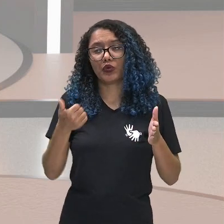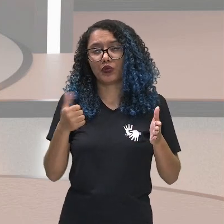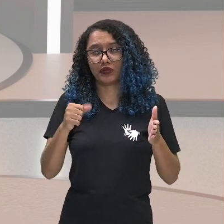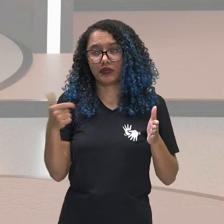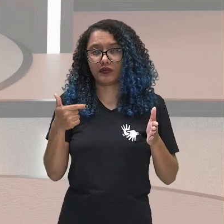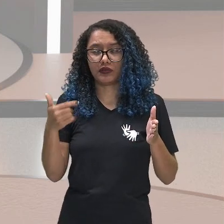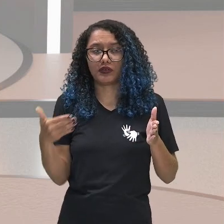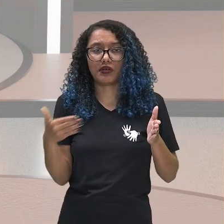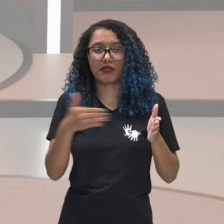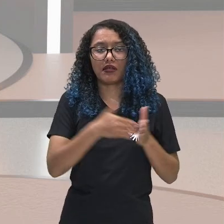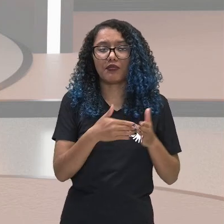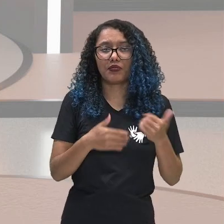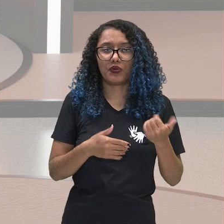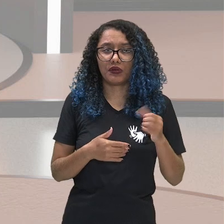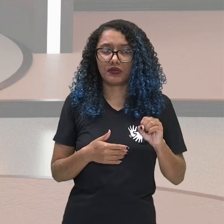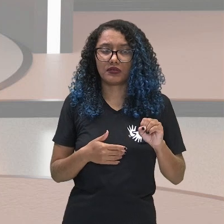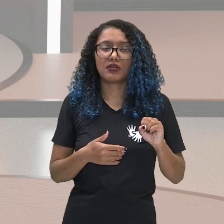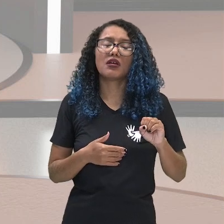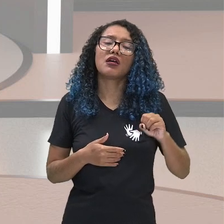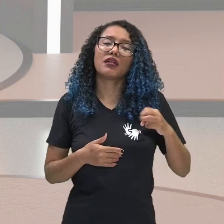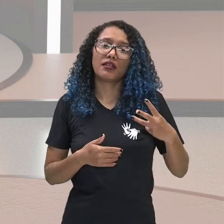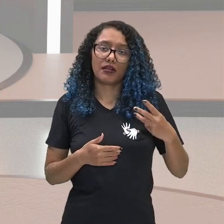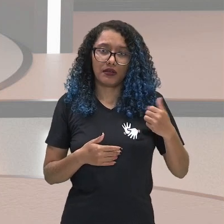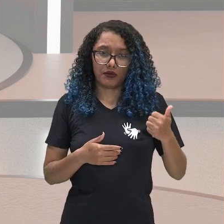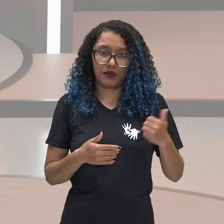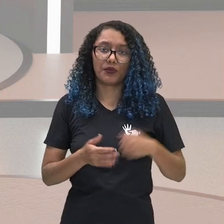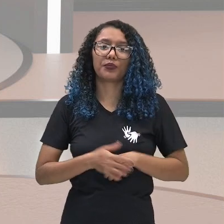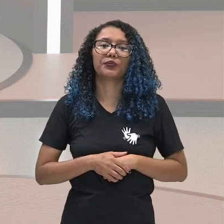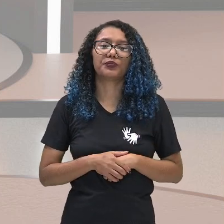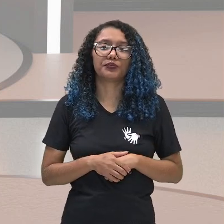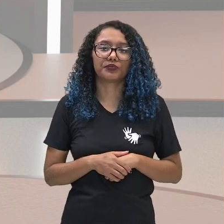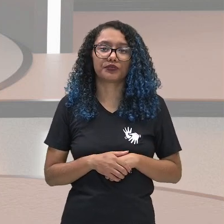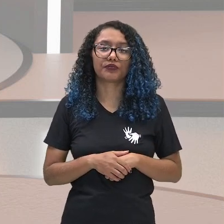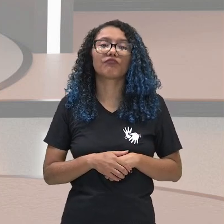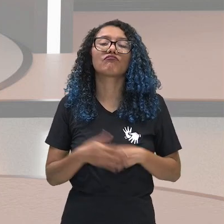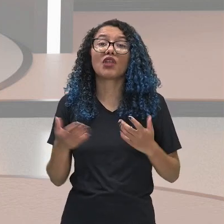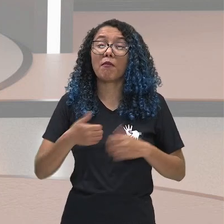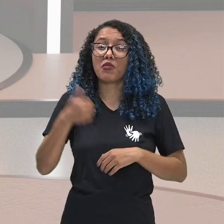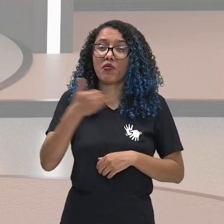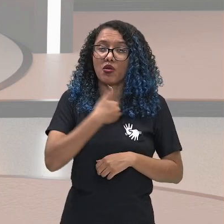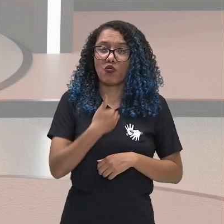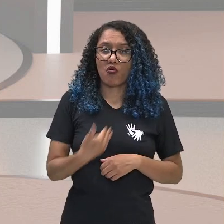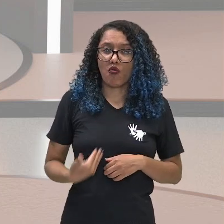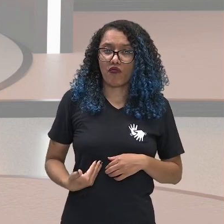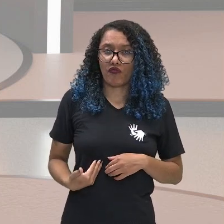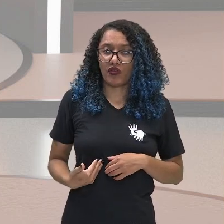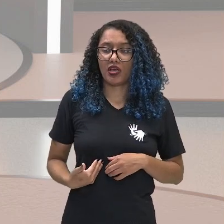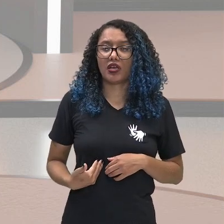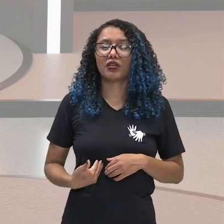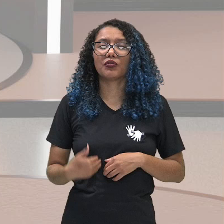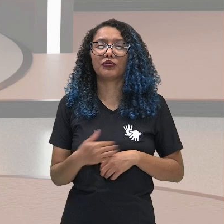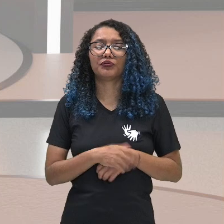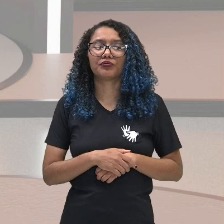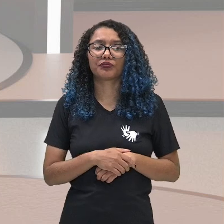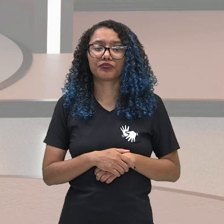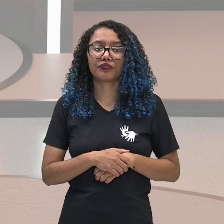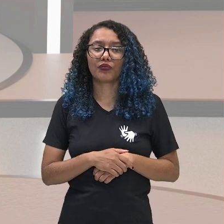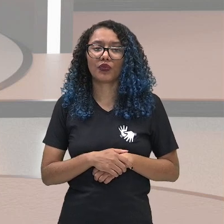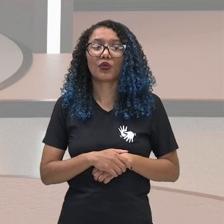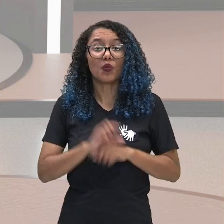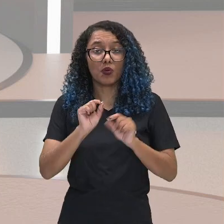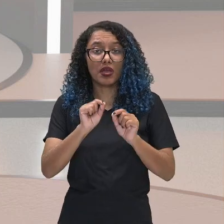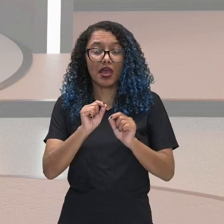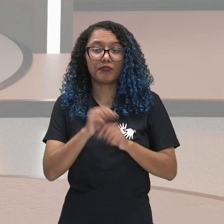até 1831, ok? Então, o primeiro governo a reconhecer, então, essa